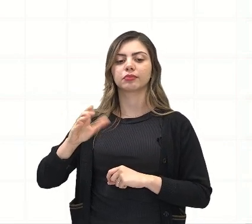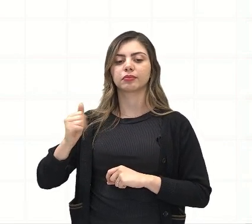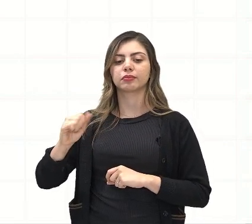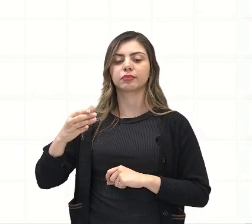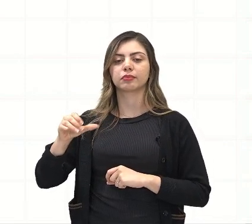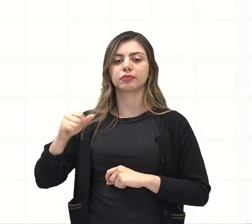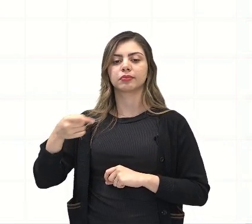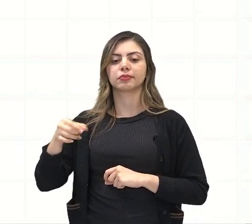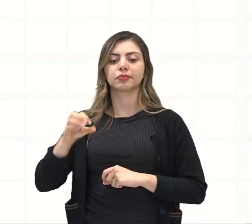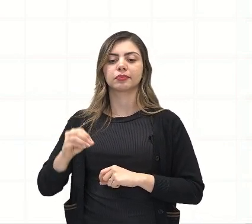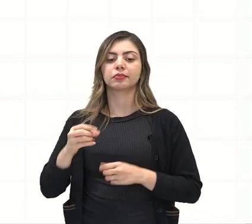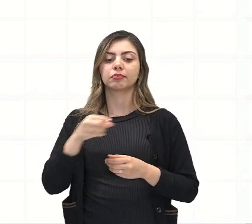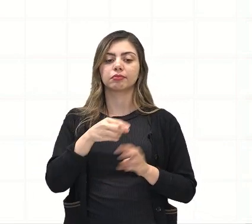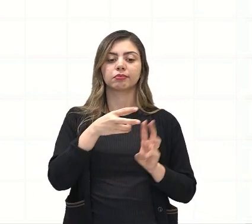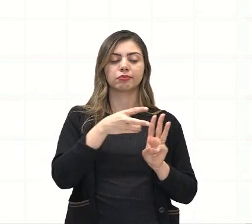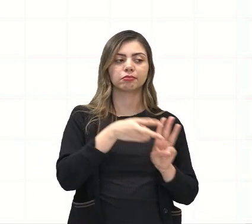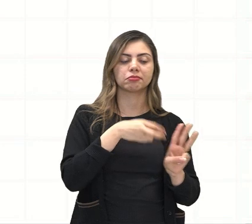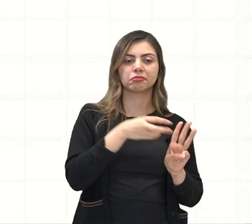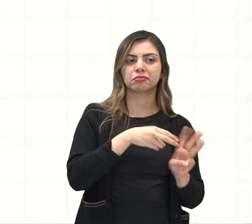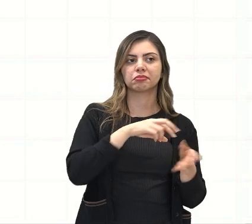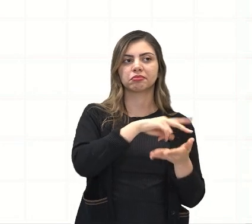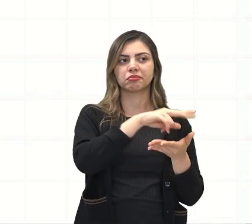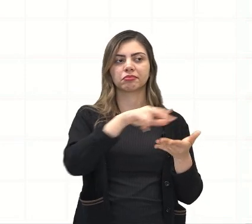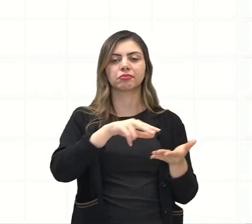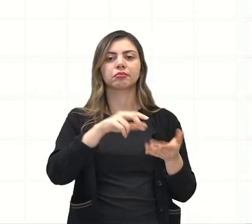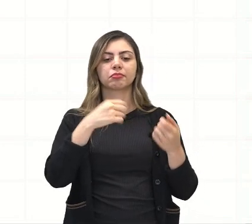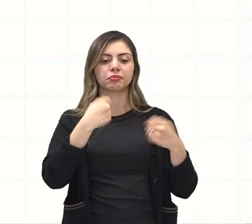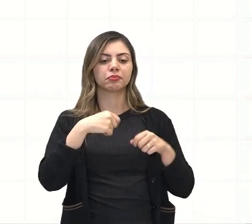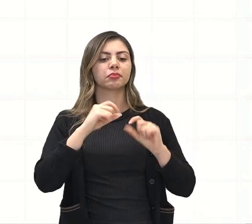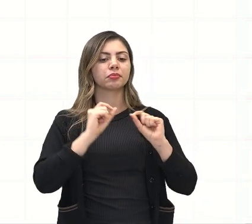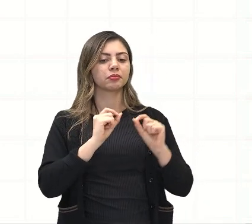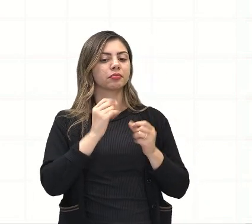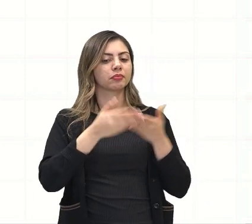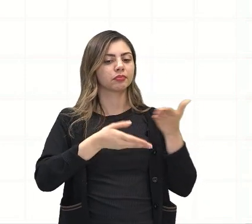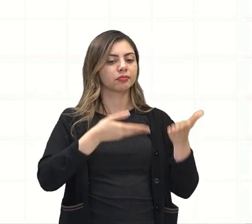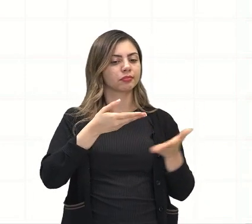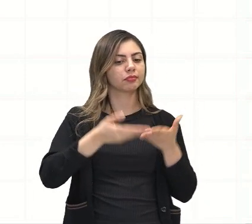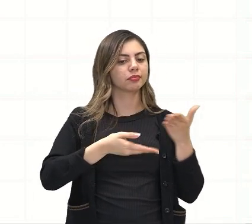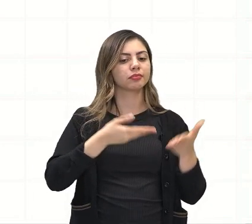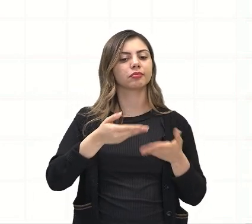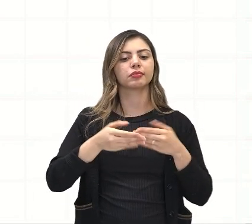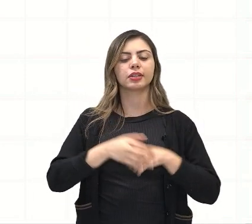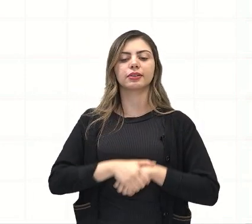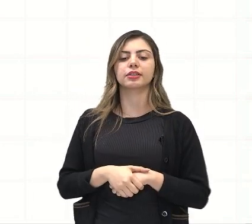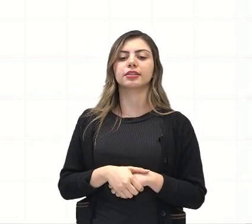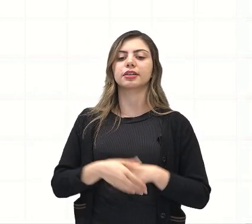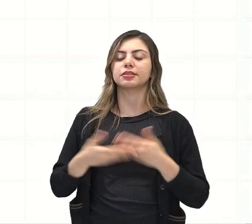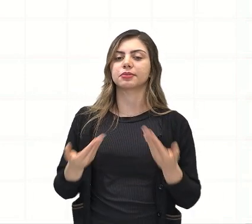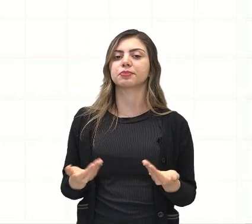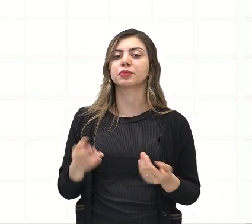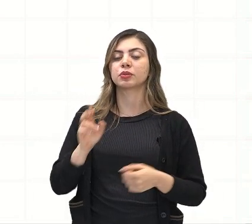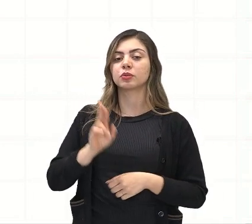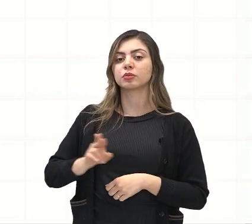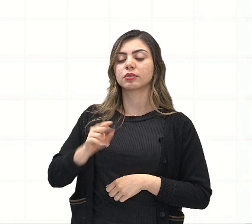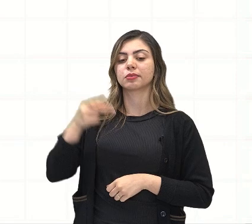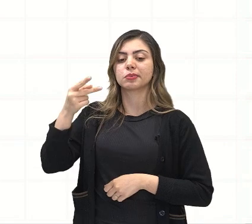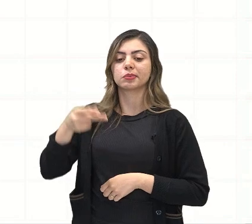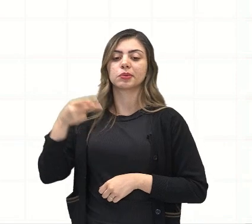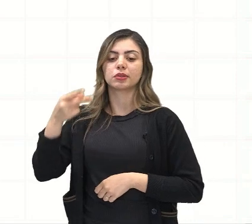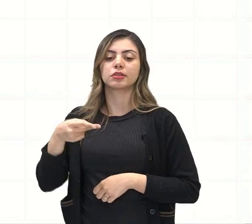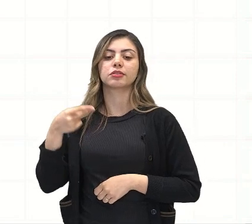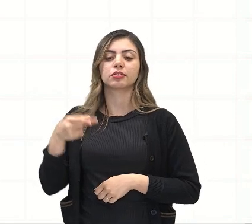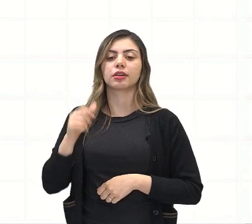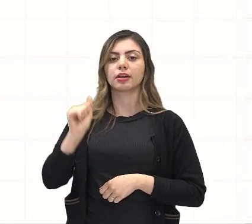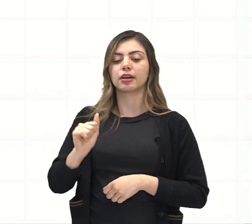os povos originários através de uma política que chamamos da política de